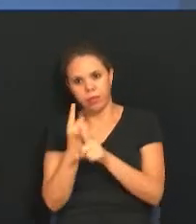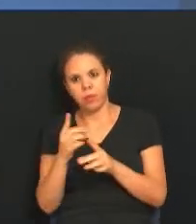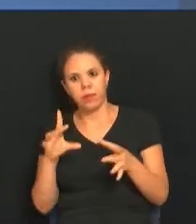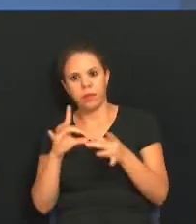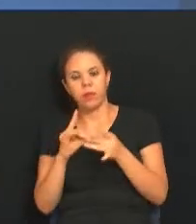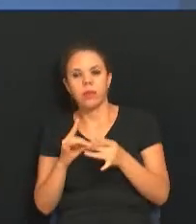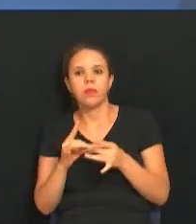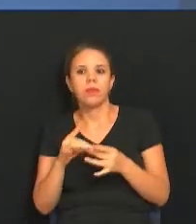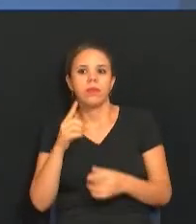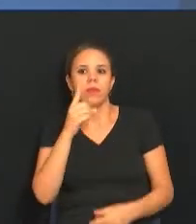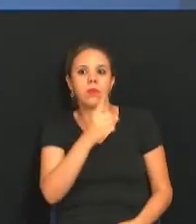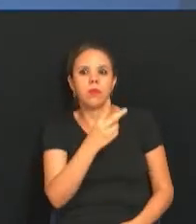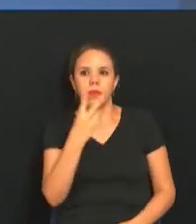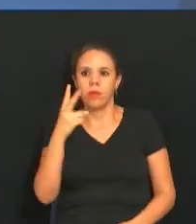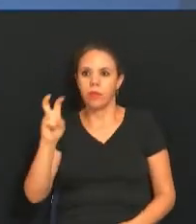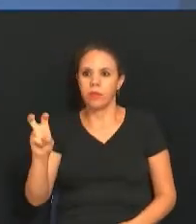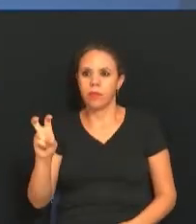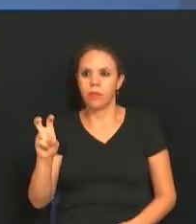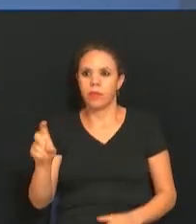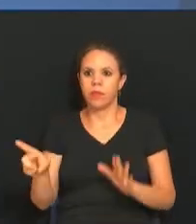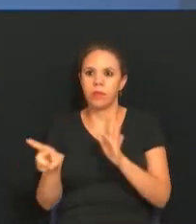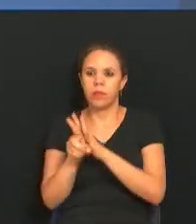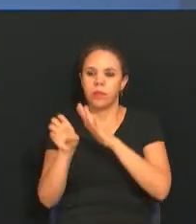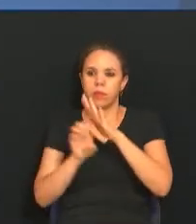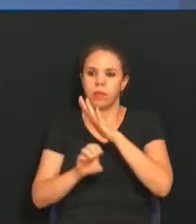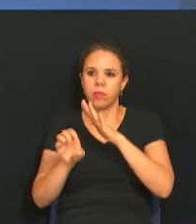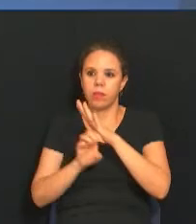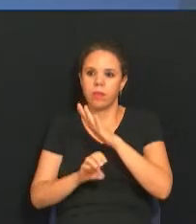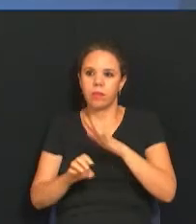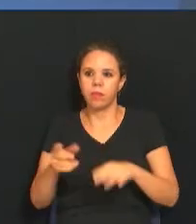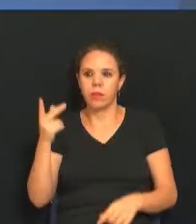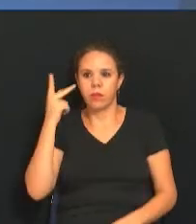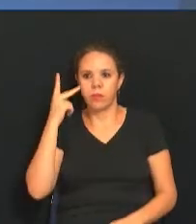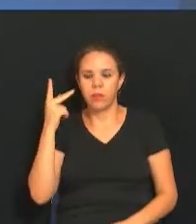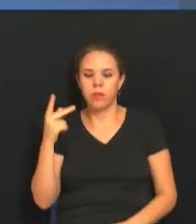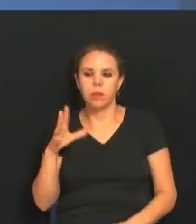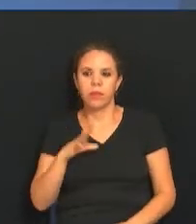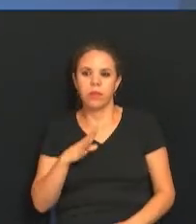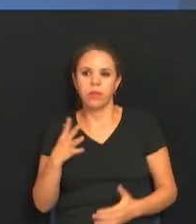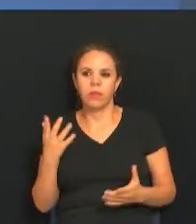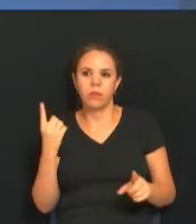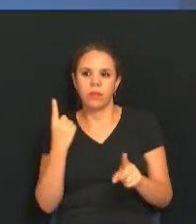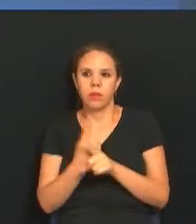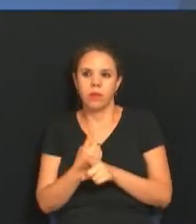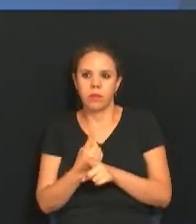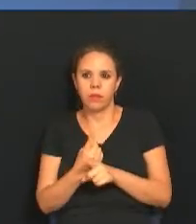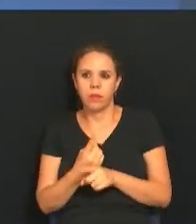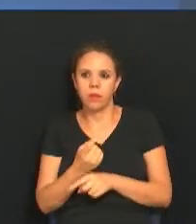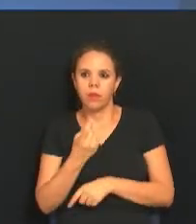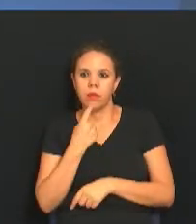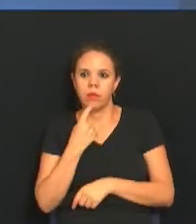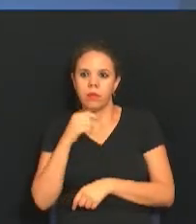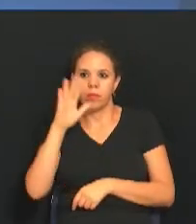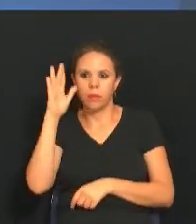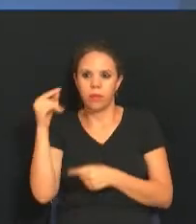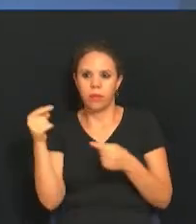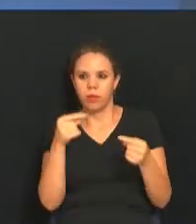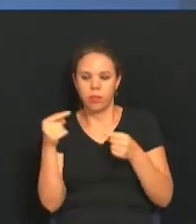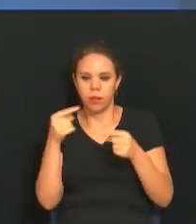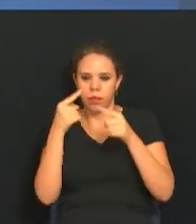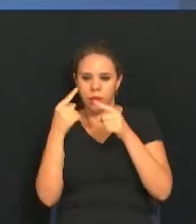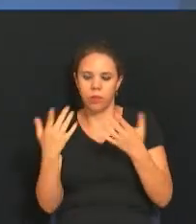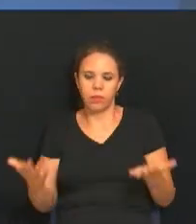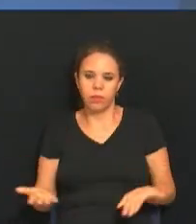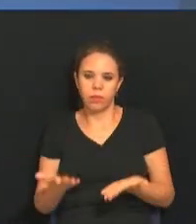de 125 empresários na capital paulista, o encontro chamado Campinas Mais Competitiva.